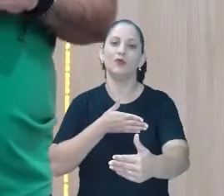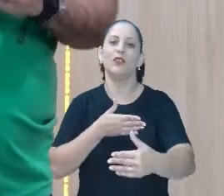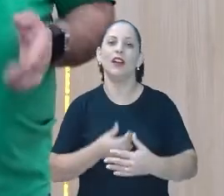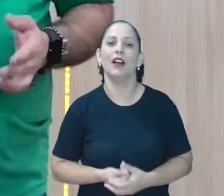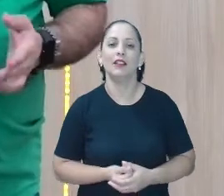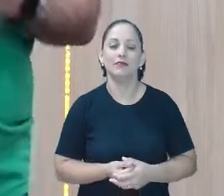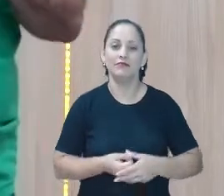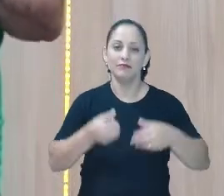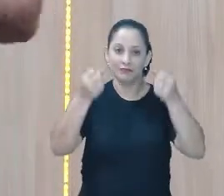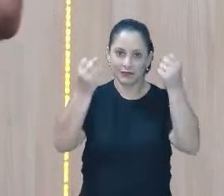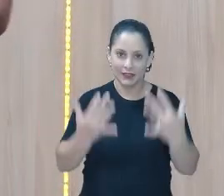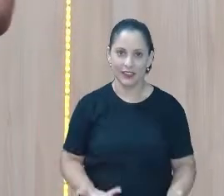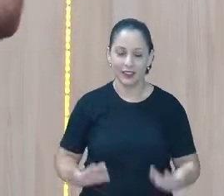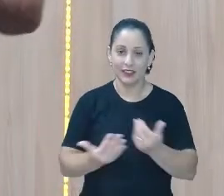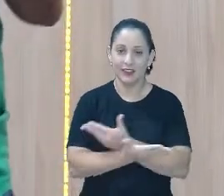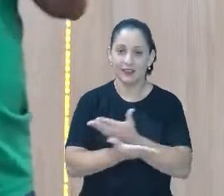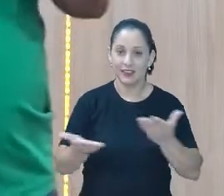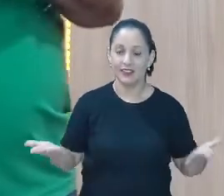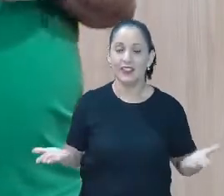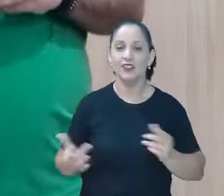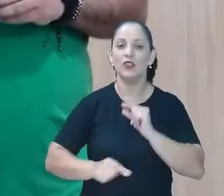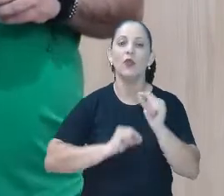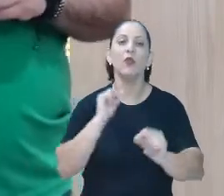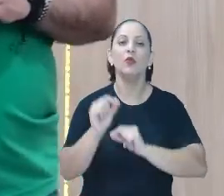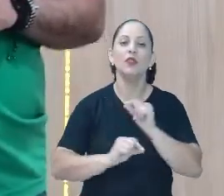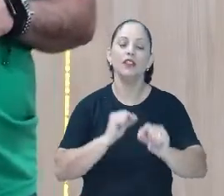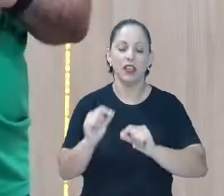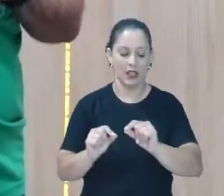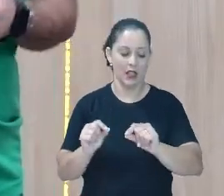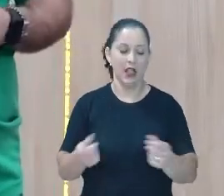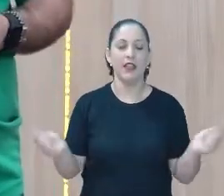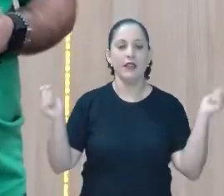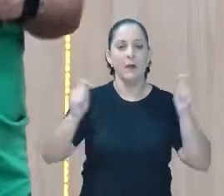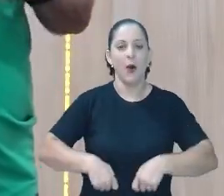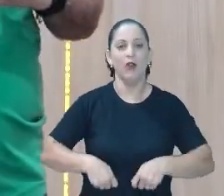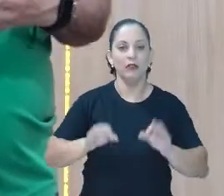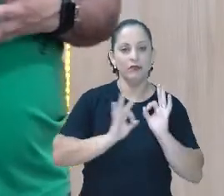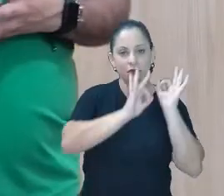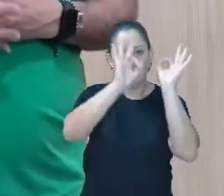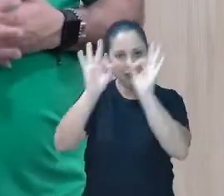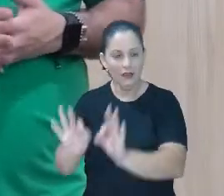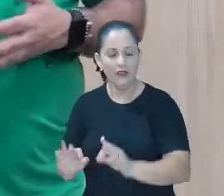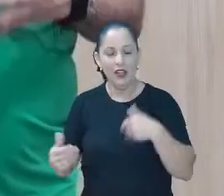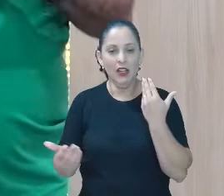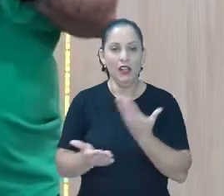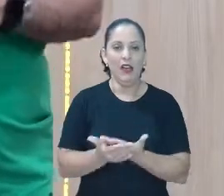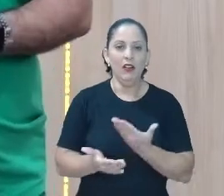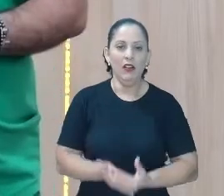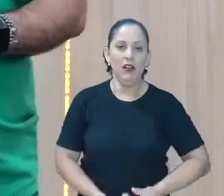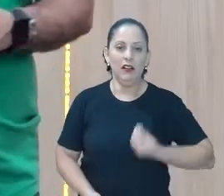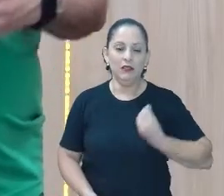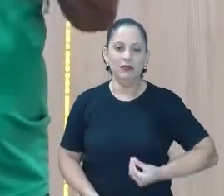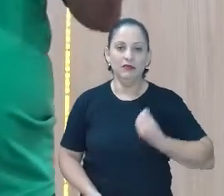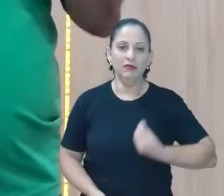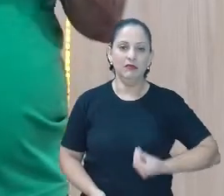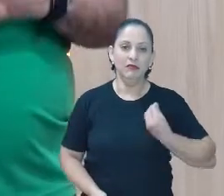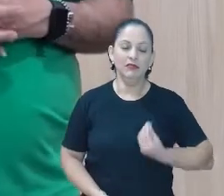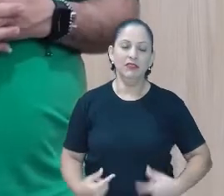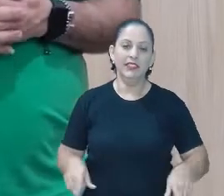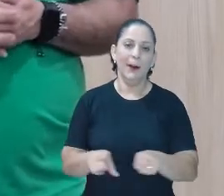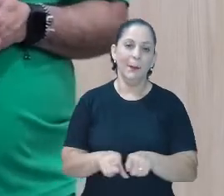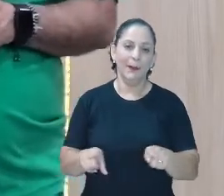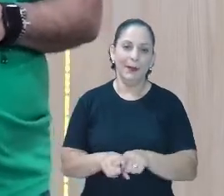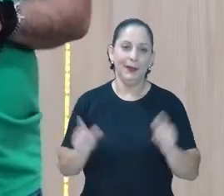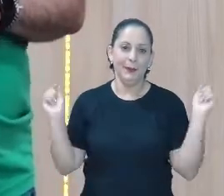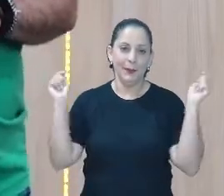para dizer para vocês, mais uma vez, que vocês podem acompanhar as nossas aulas ao vivo aqui pela TV Nova, mas vocês